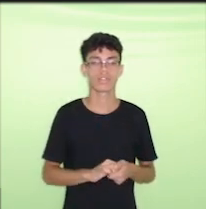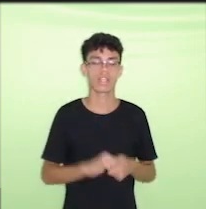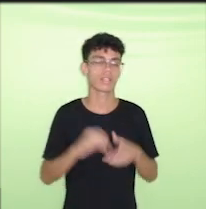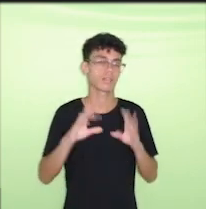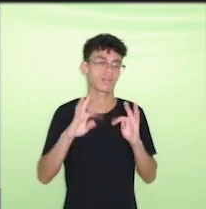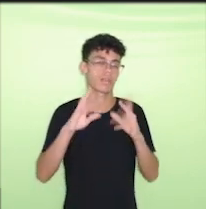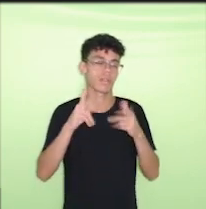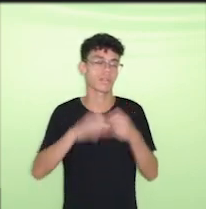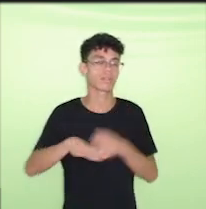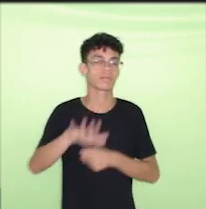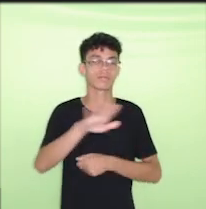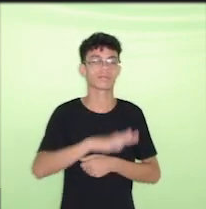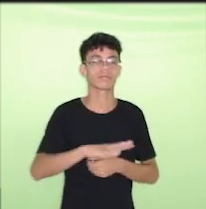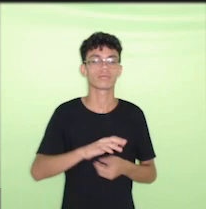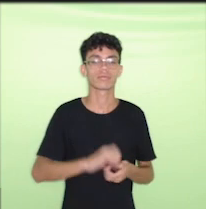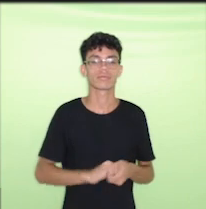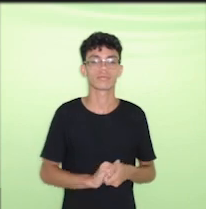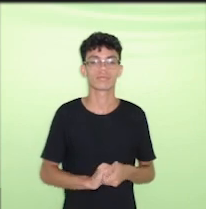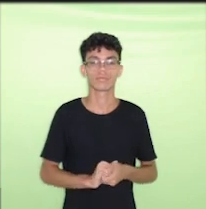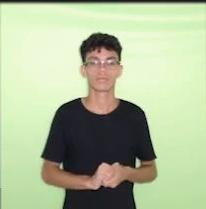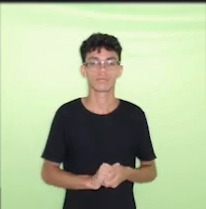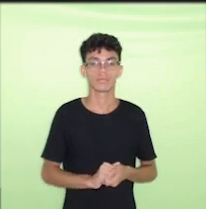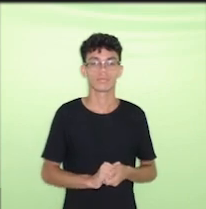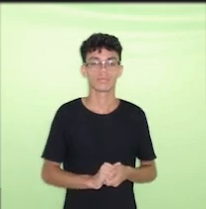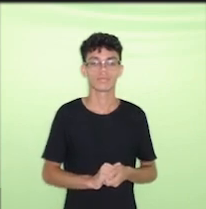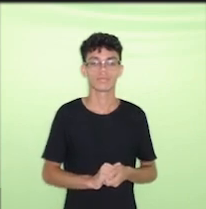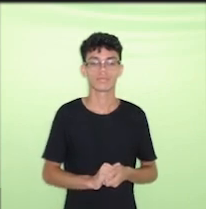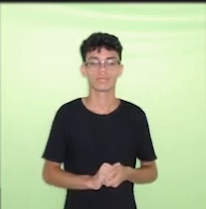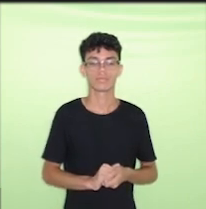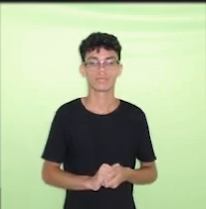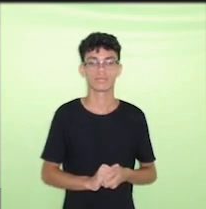total. Total. Né?